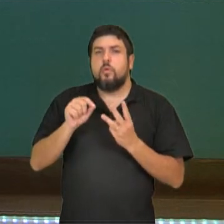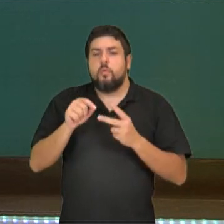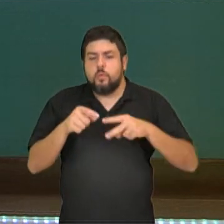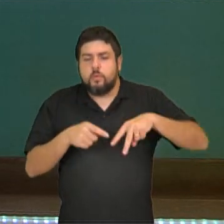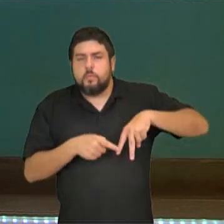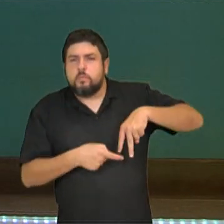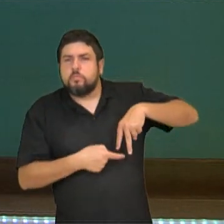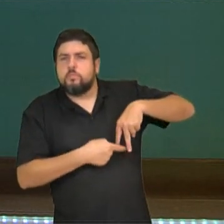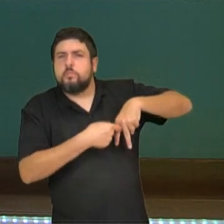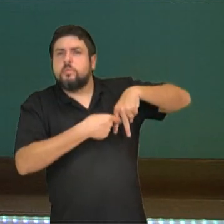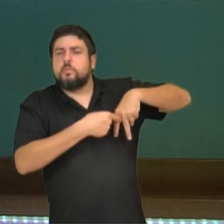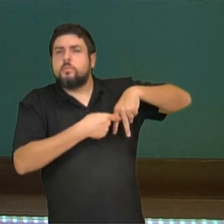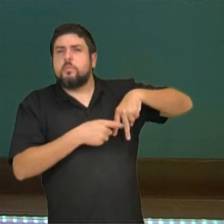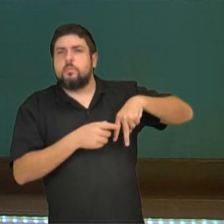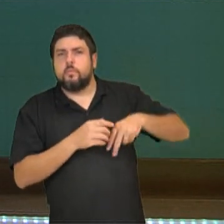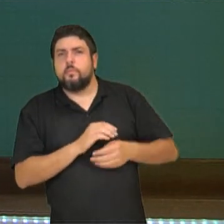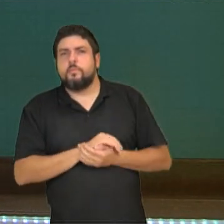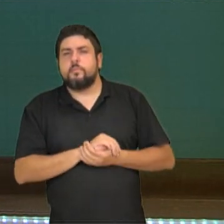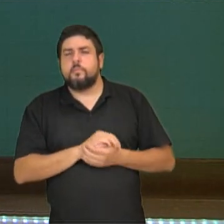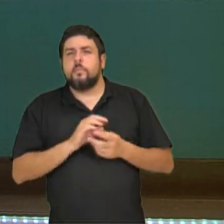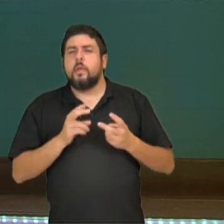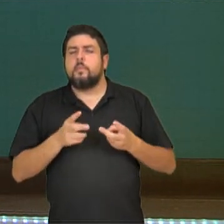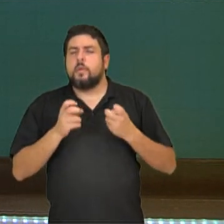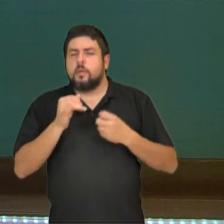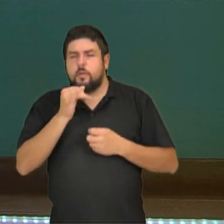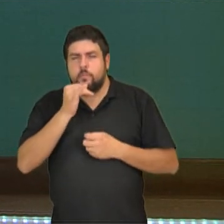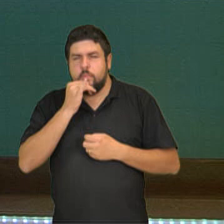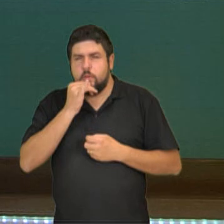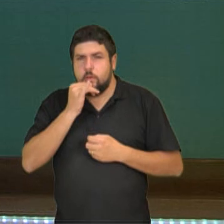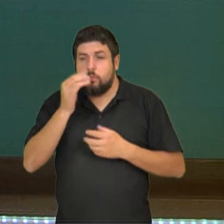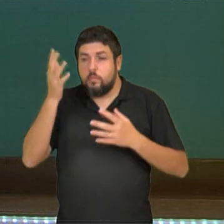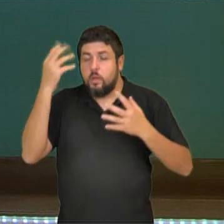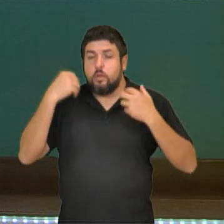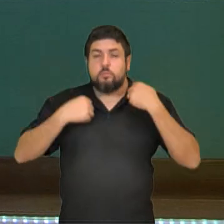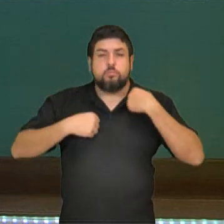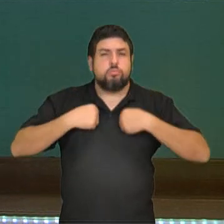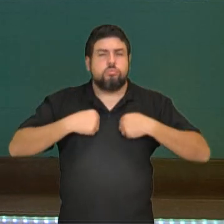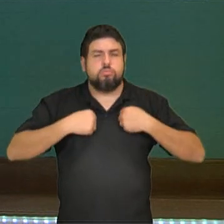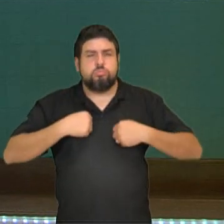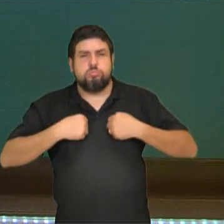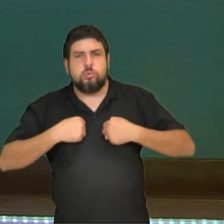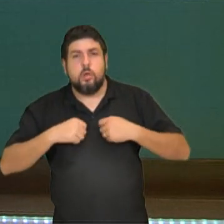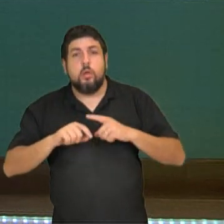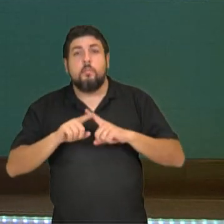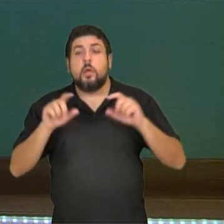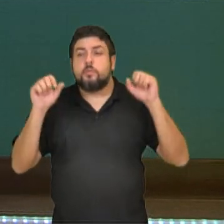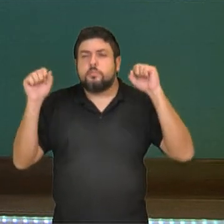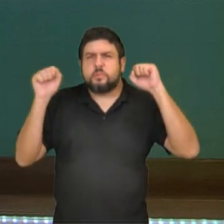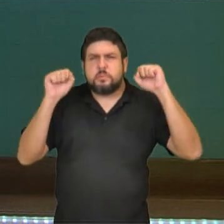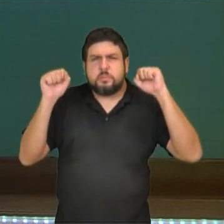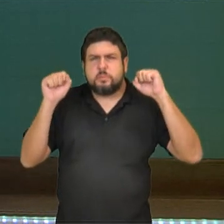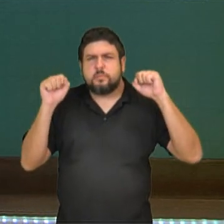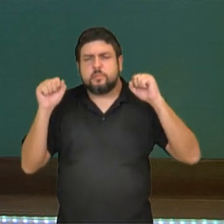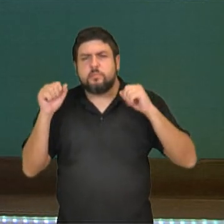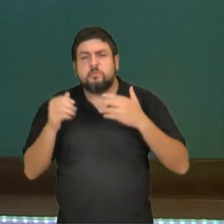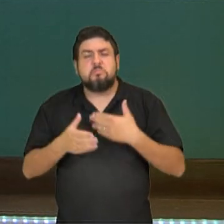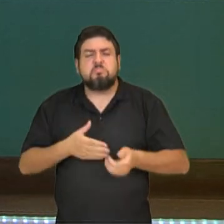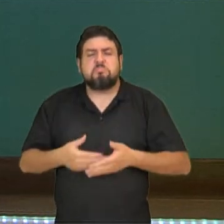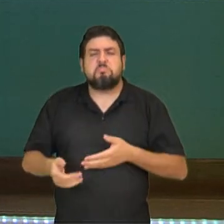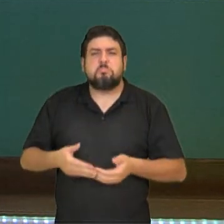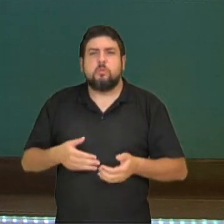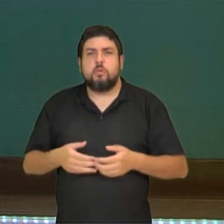Então percebam que uma pessoa ela pode ter tomado banho, não se enxugou direito, está úmida a